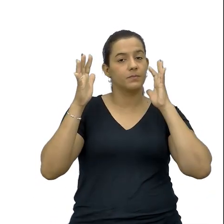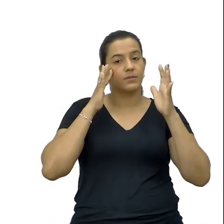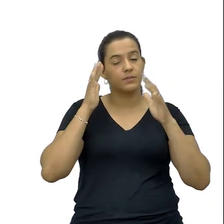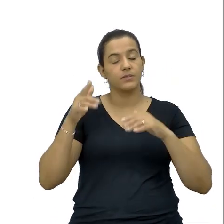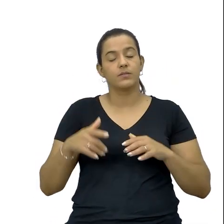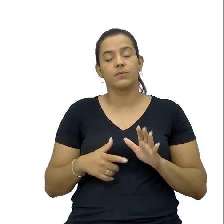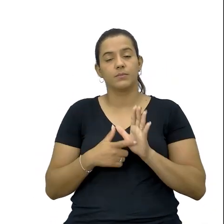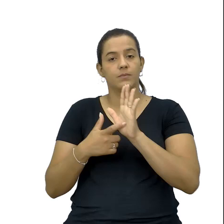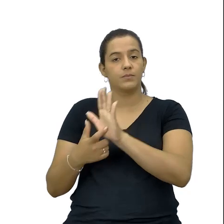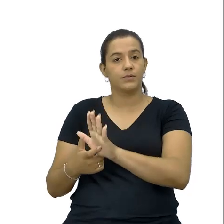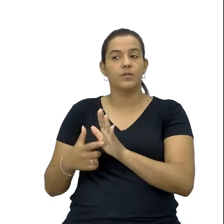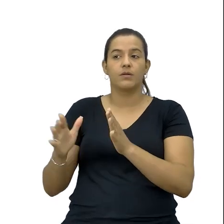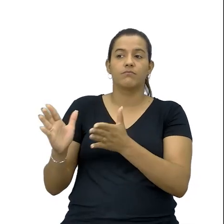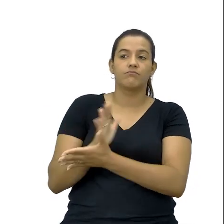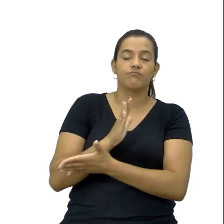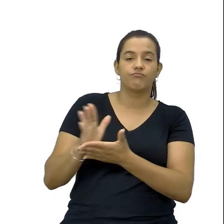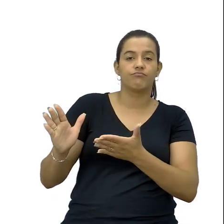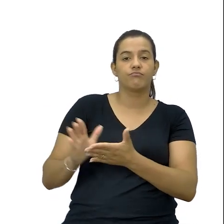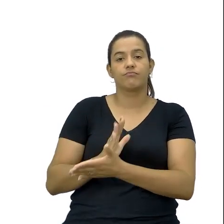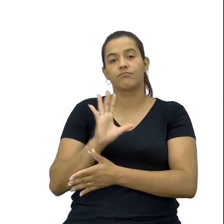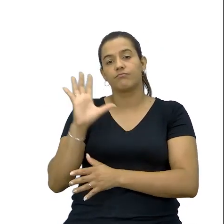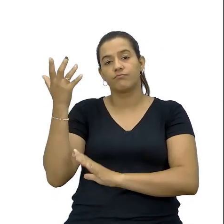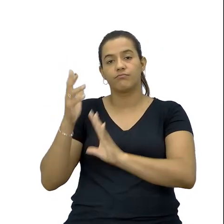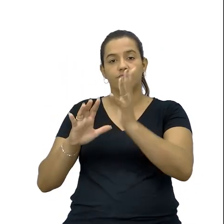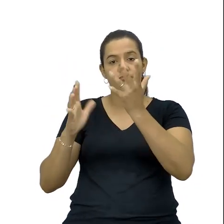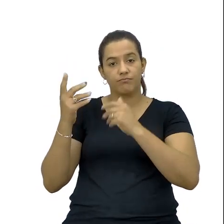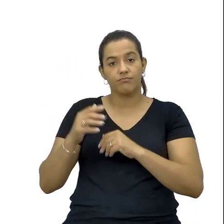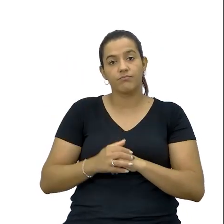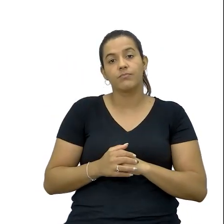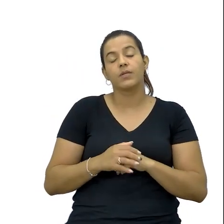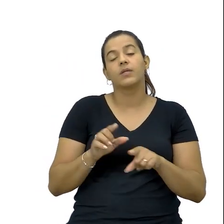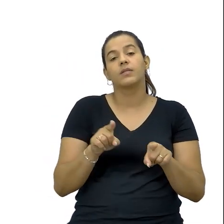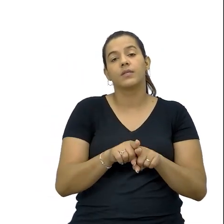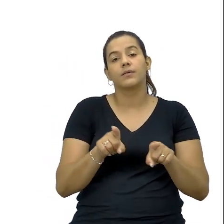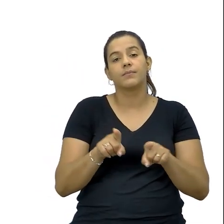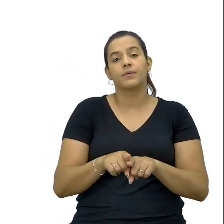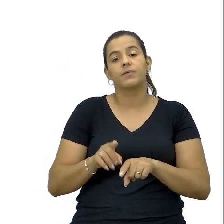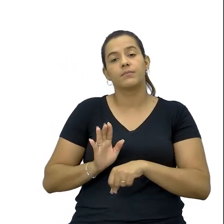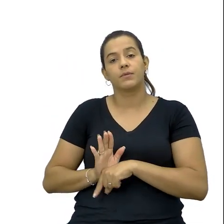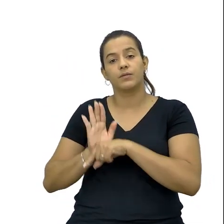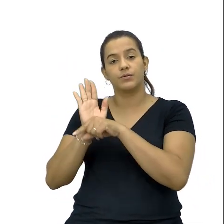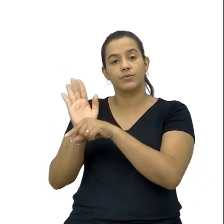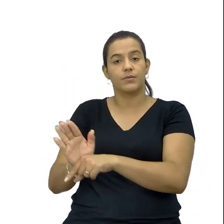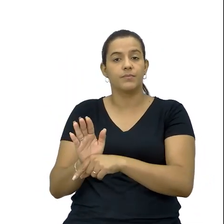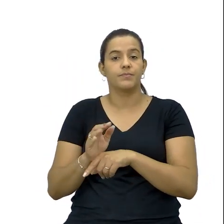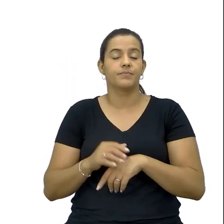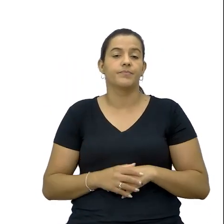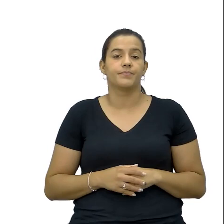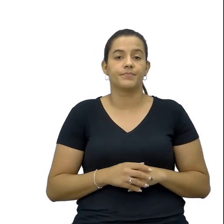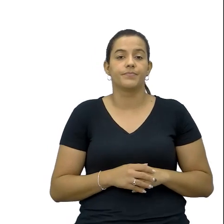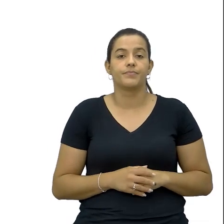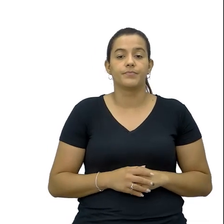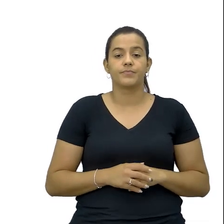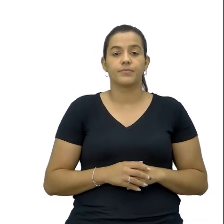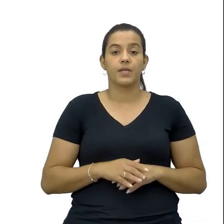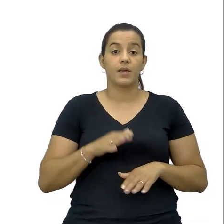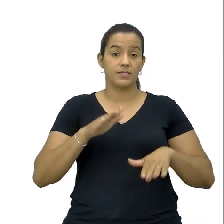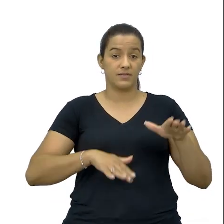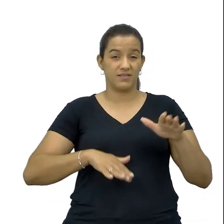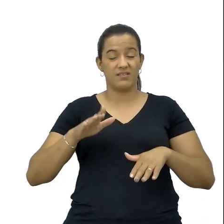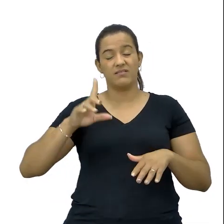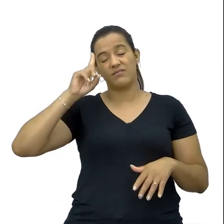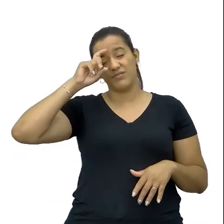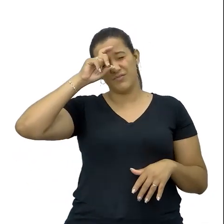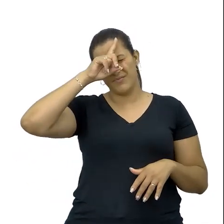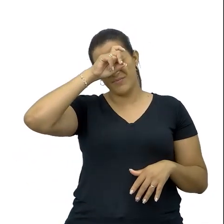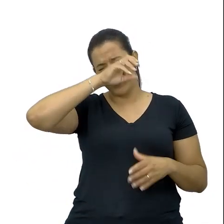dessas fragilidades, né? Encaminhar orientações. Às vezes, dá trabalho, pessoal, eu sei